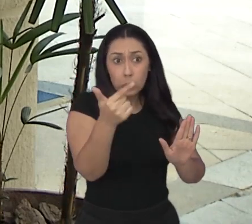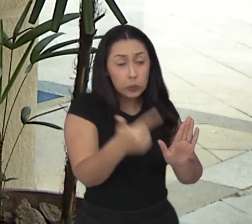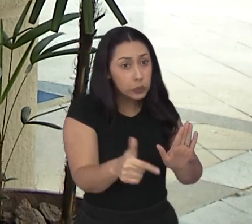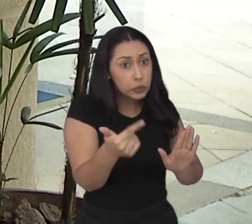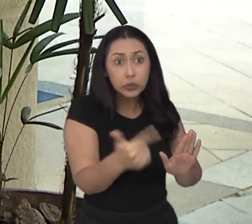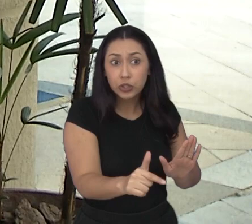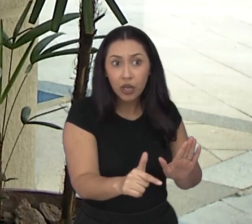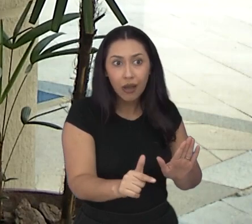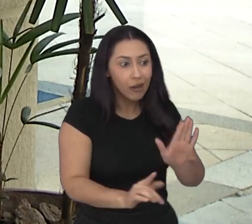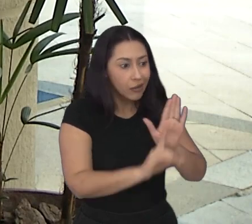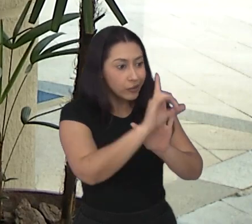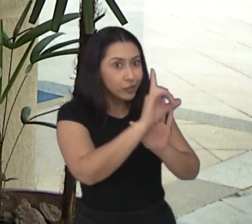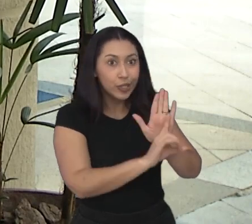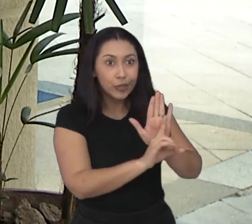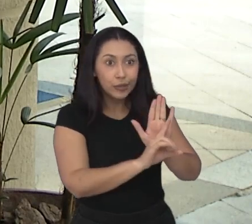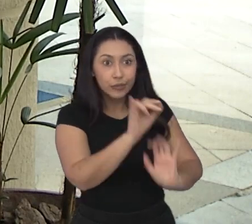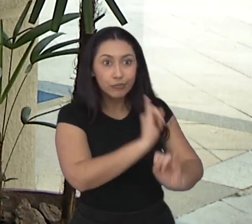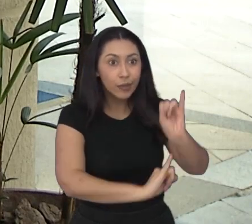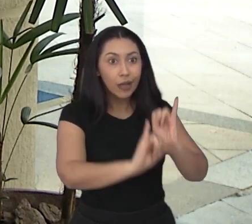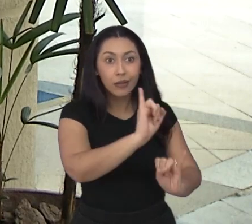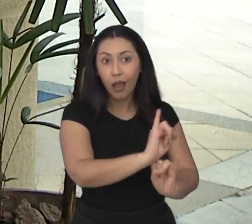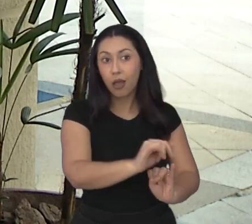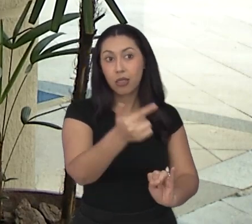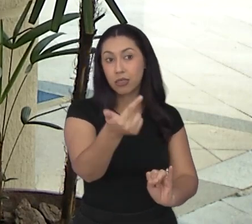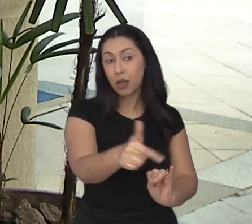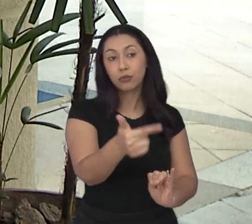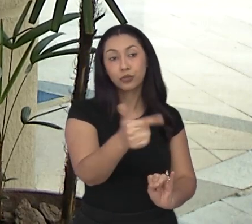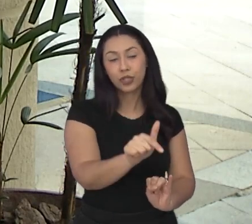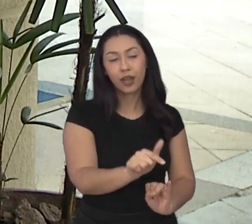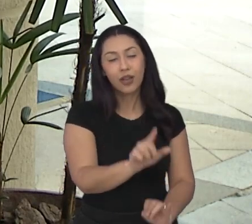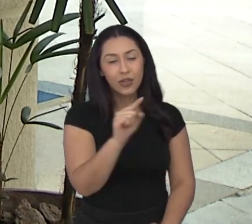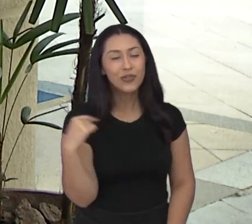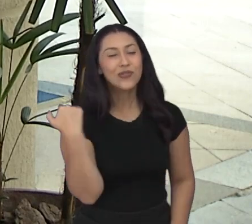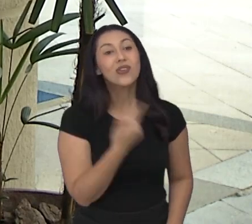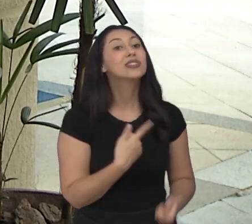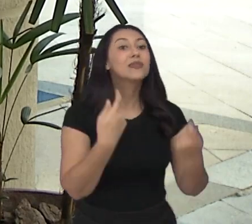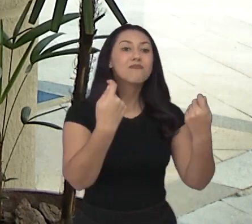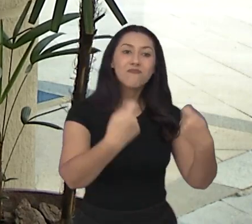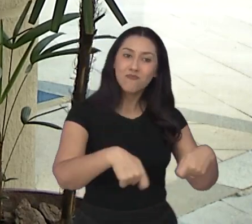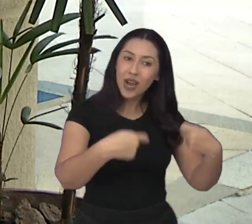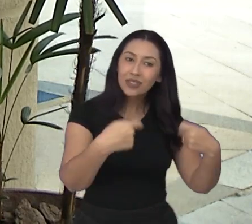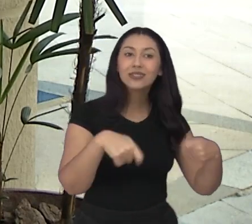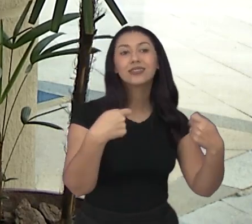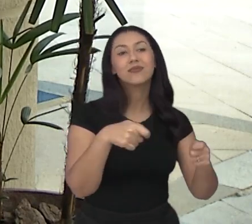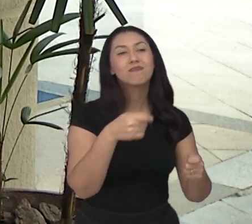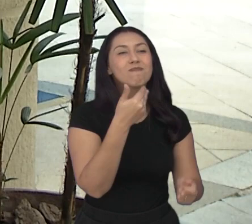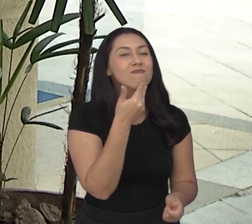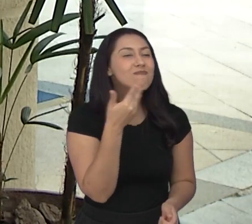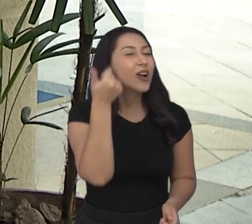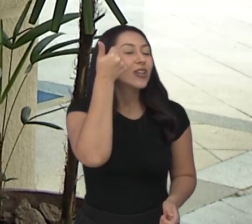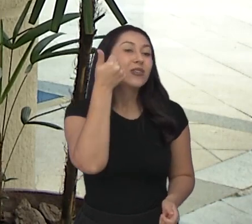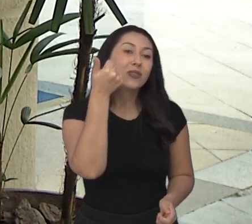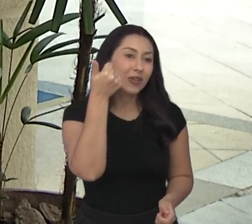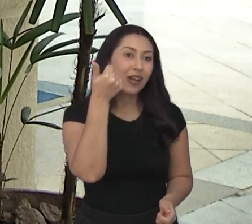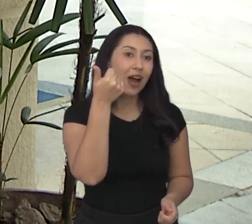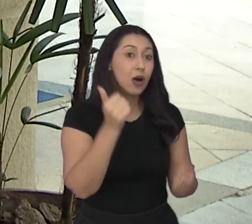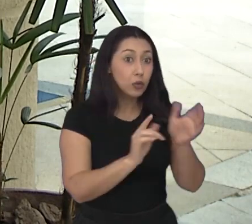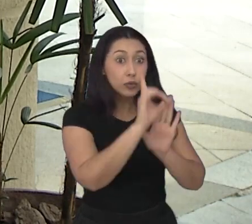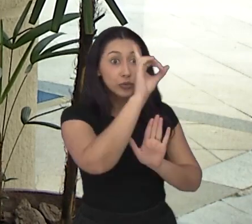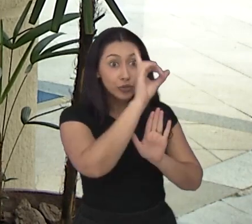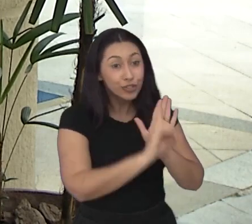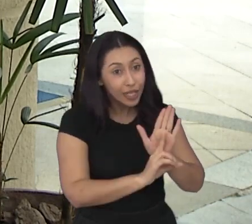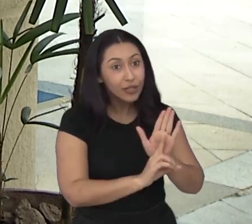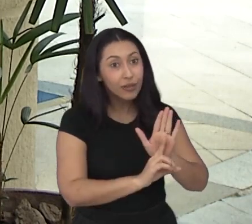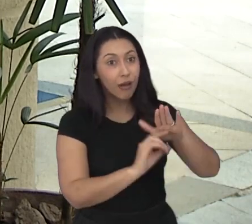há 20 anos. O direito digital, não falávamos. Nós precisamos urgentemente melhorar a questão